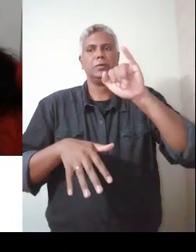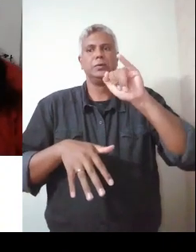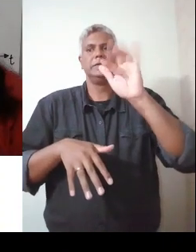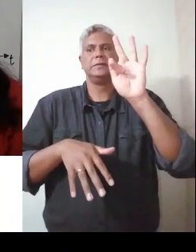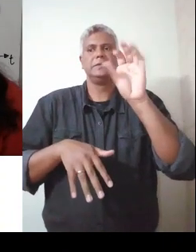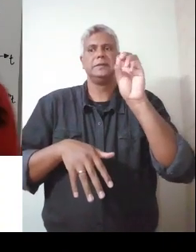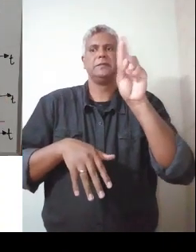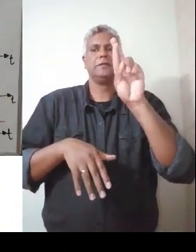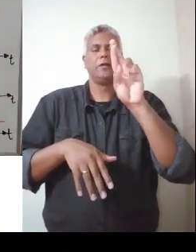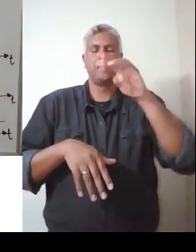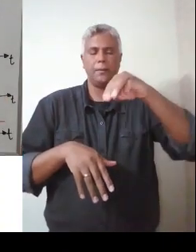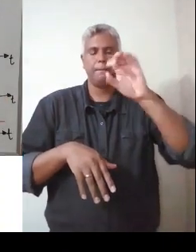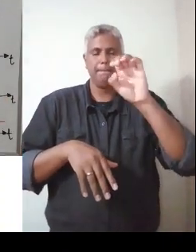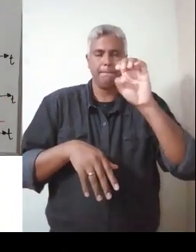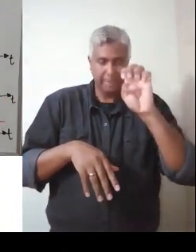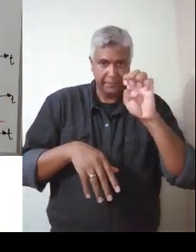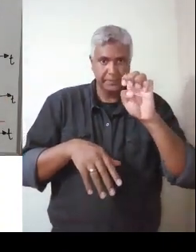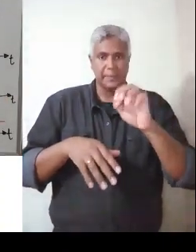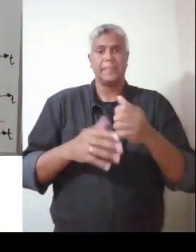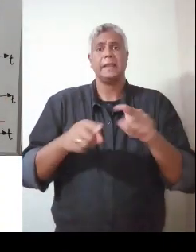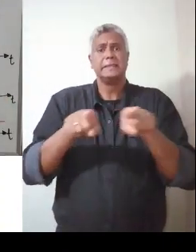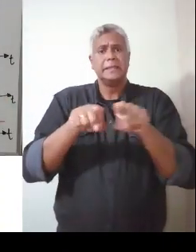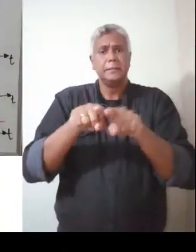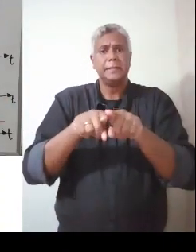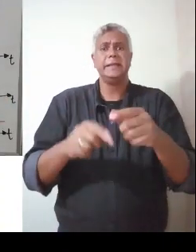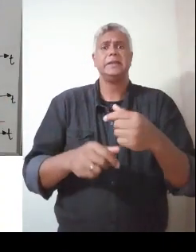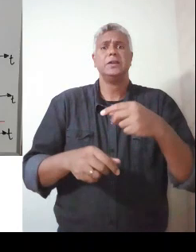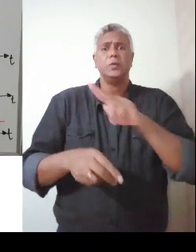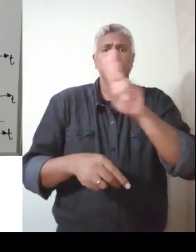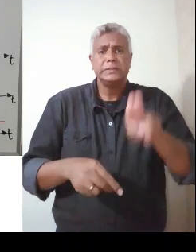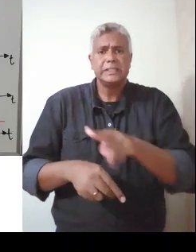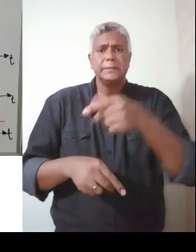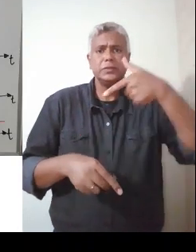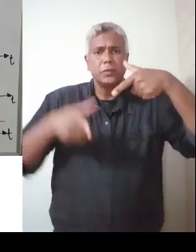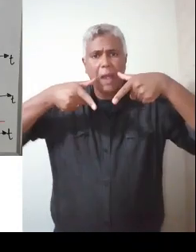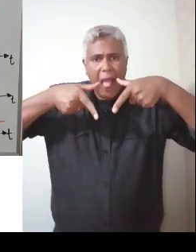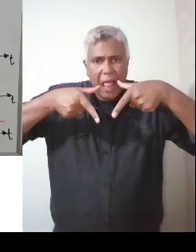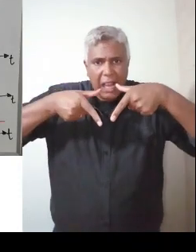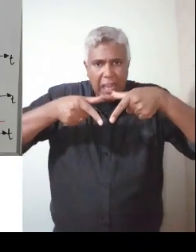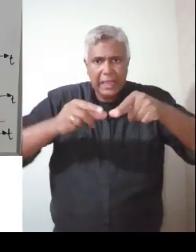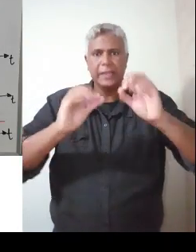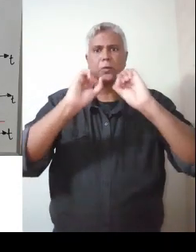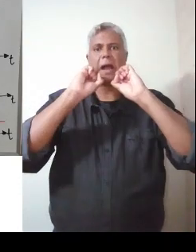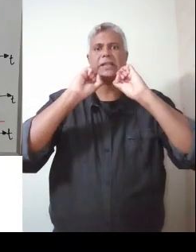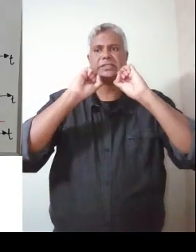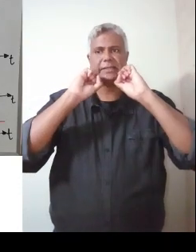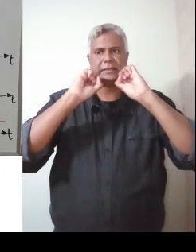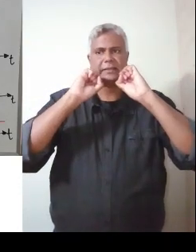Nas análises físicas, outra linguagem que nós utilizamos é a linguagem gráfica. E o movimento